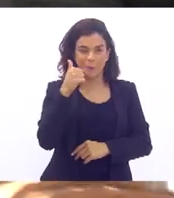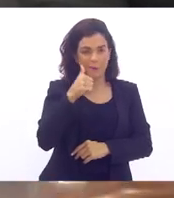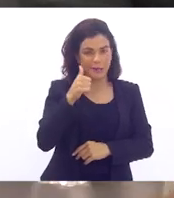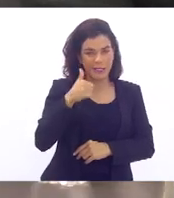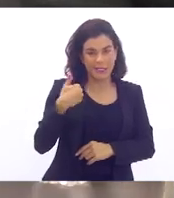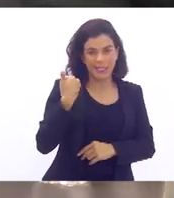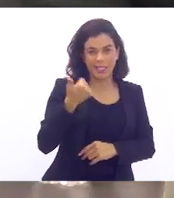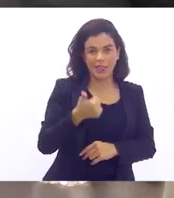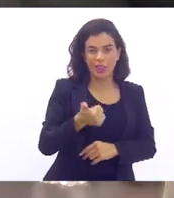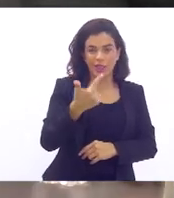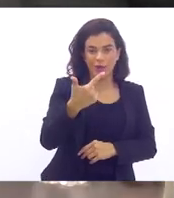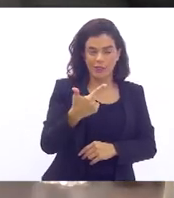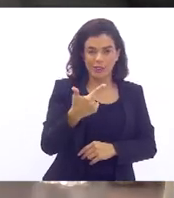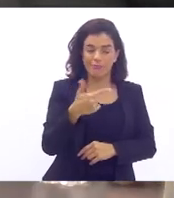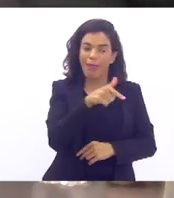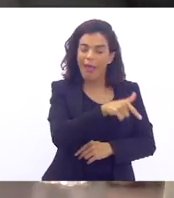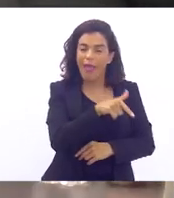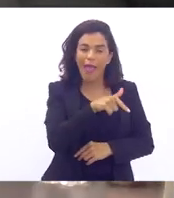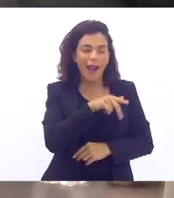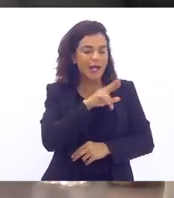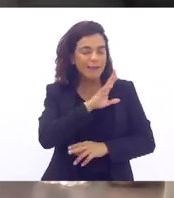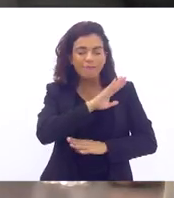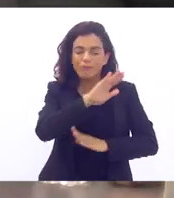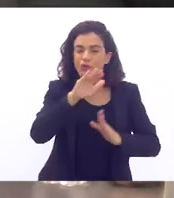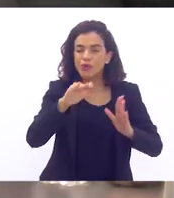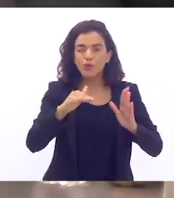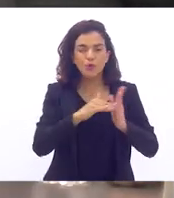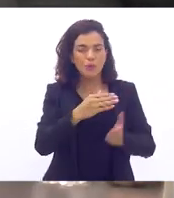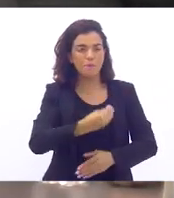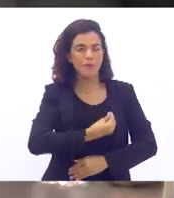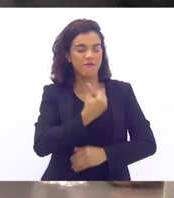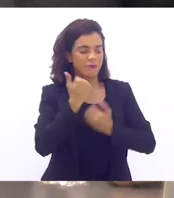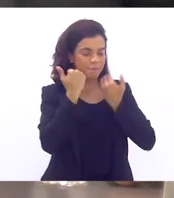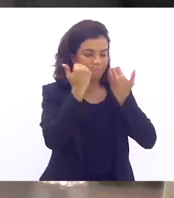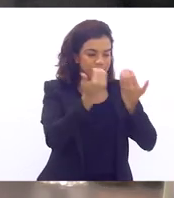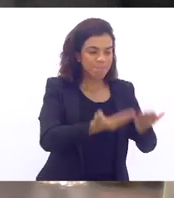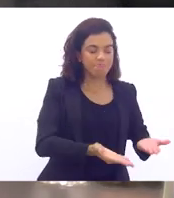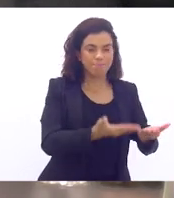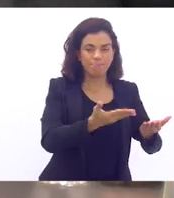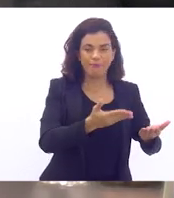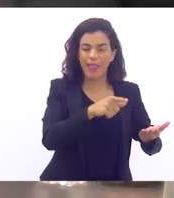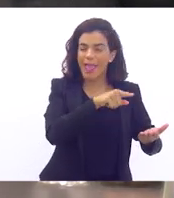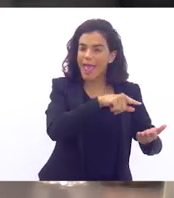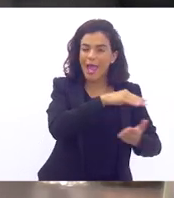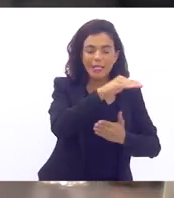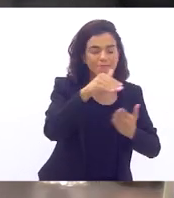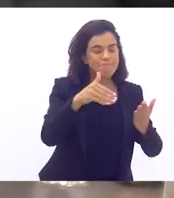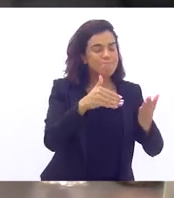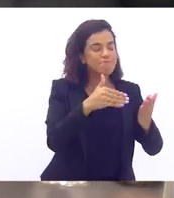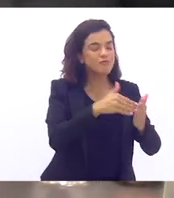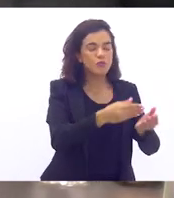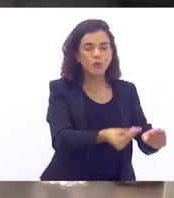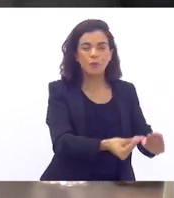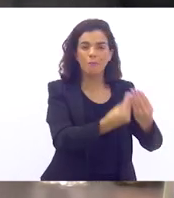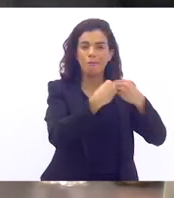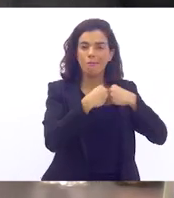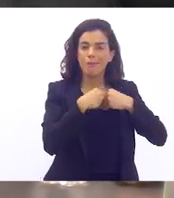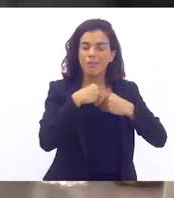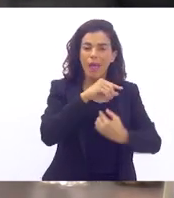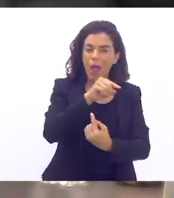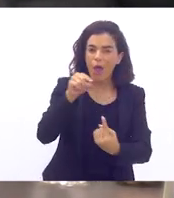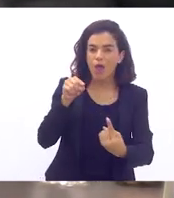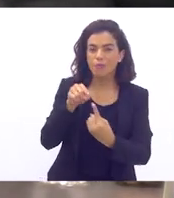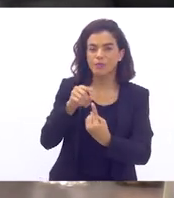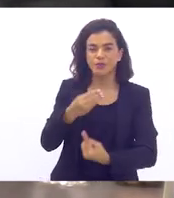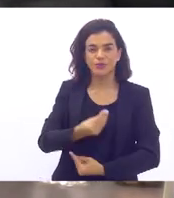a maior é o maior motivo da minha vida É de fato aquilo que é a luz né o meu sol aquilo que dá direção aquilo que a